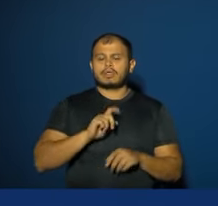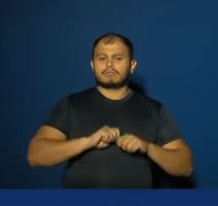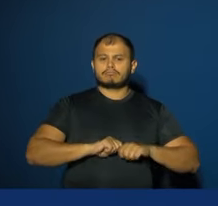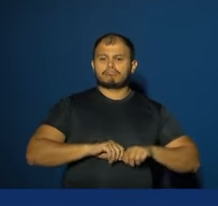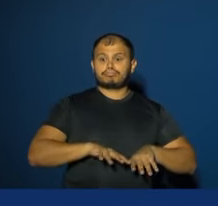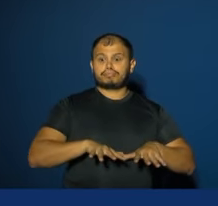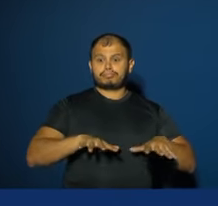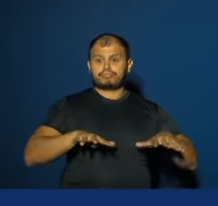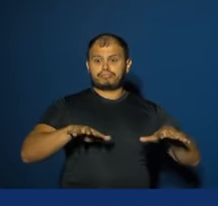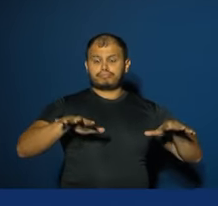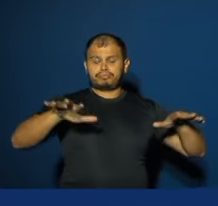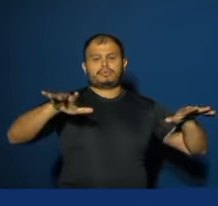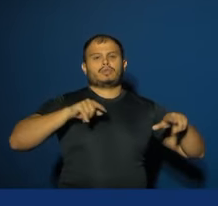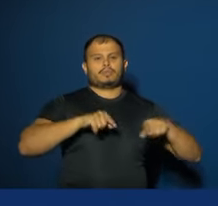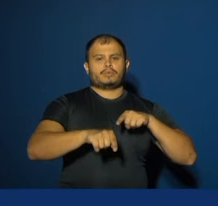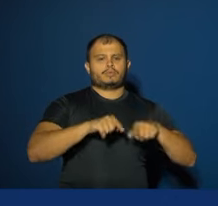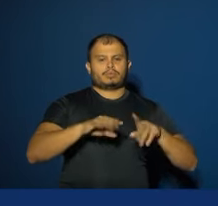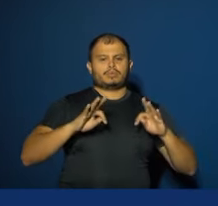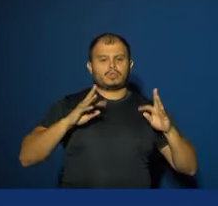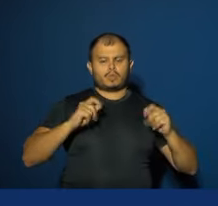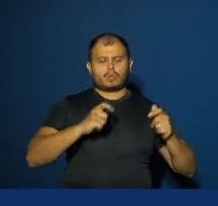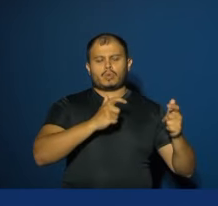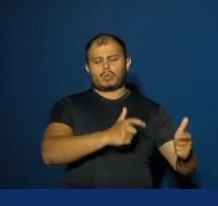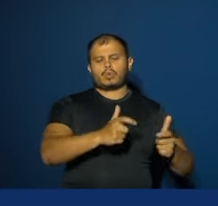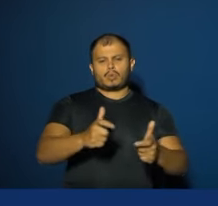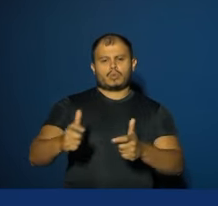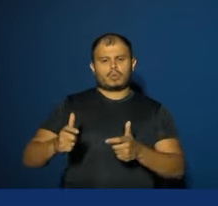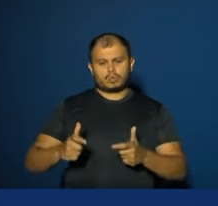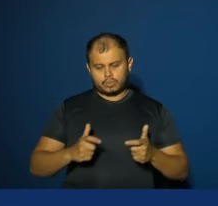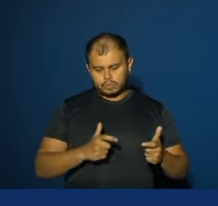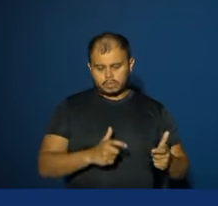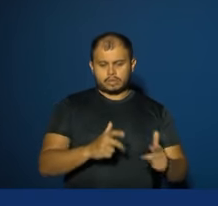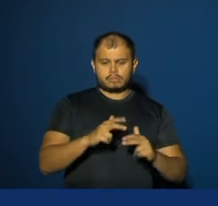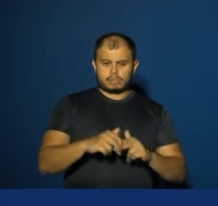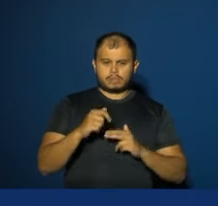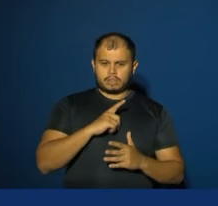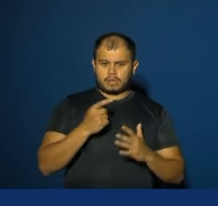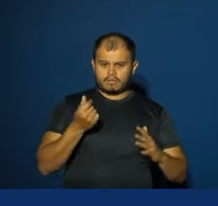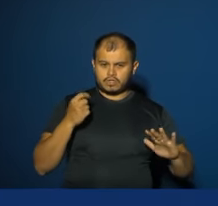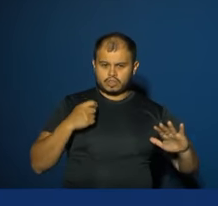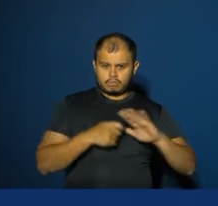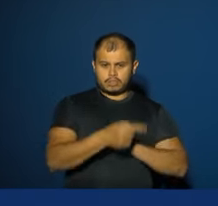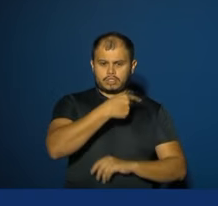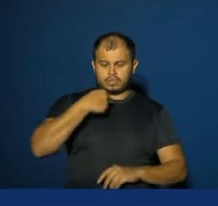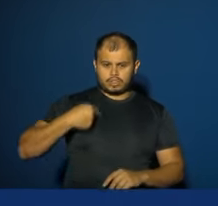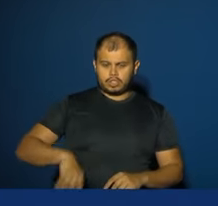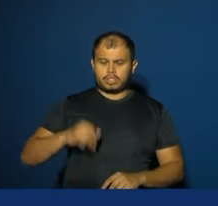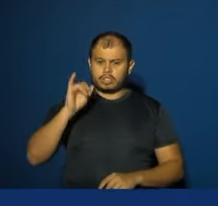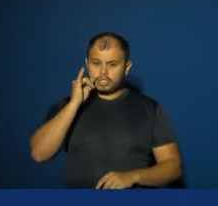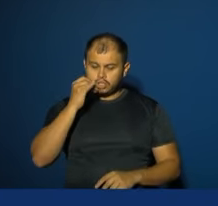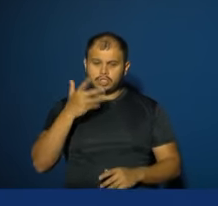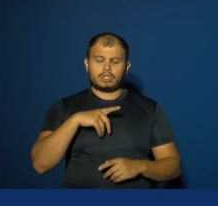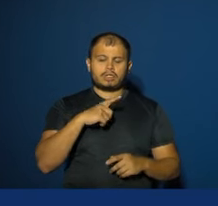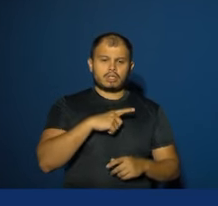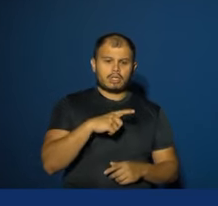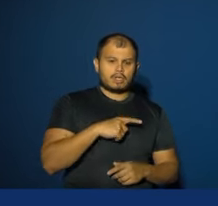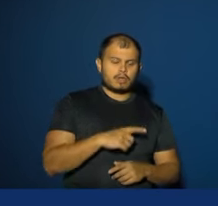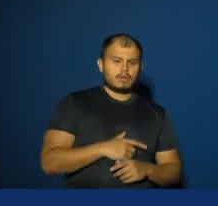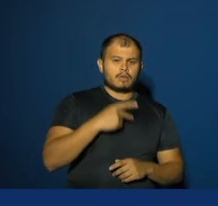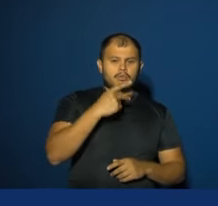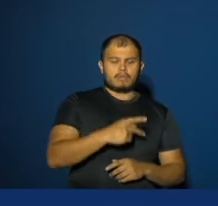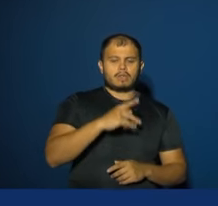espraia competitividade para todo lugar por isso que tem investimento da China em energia por isso que o